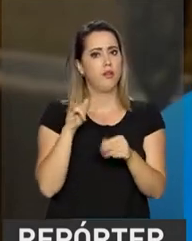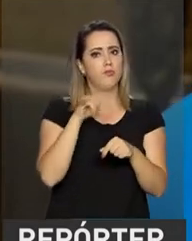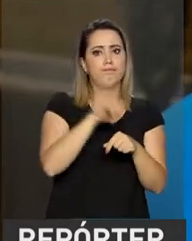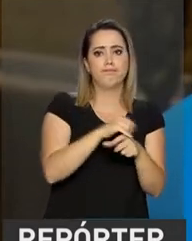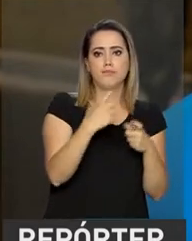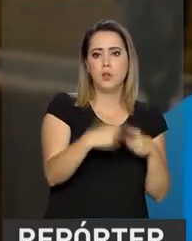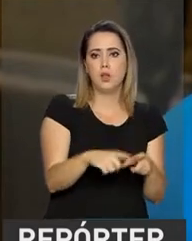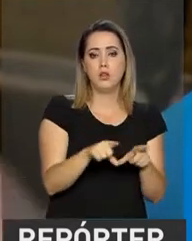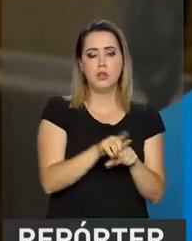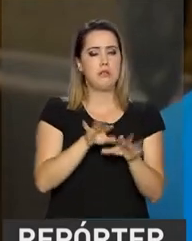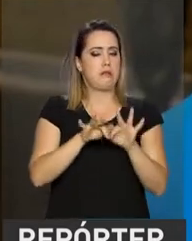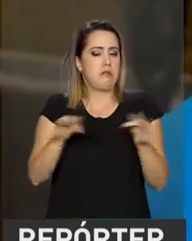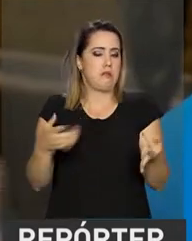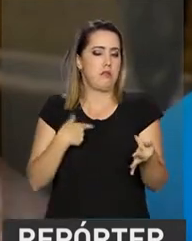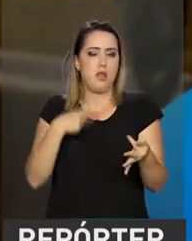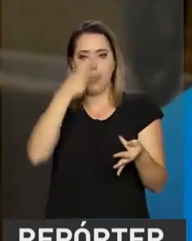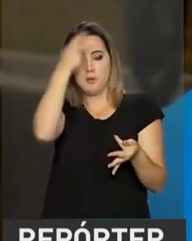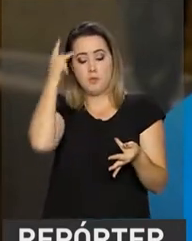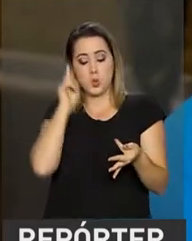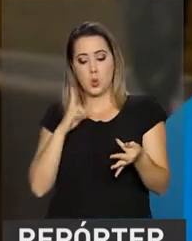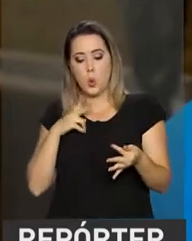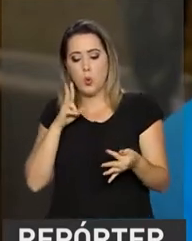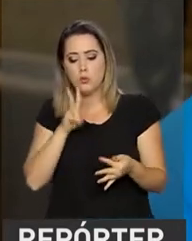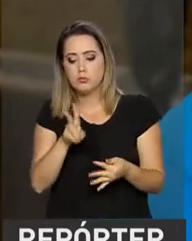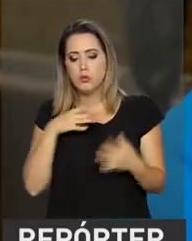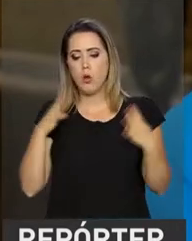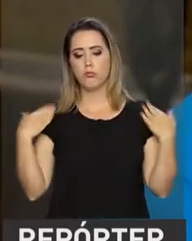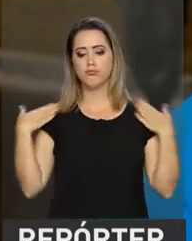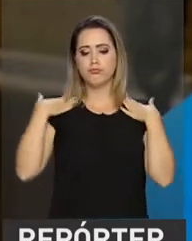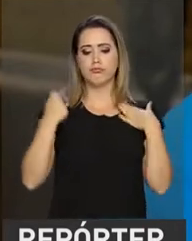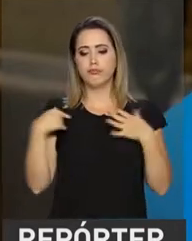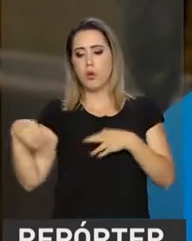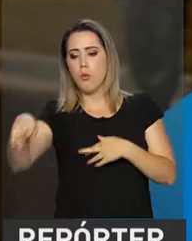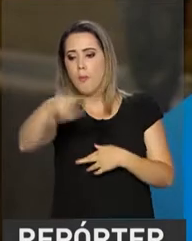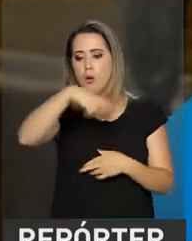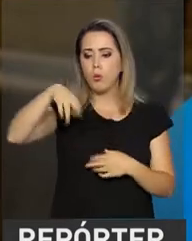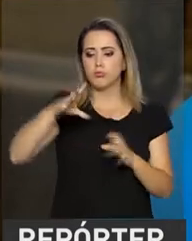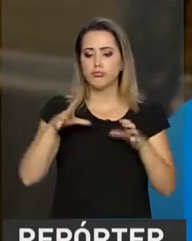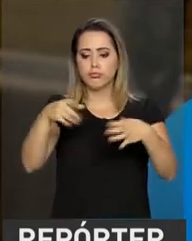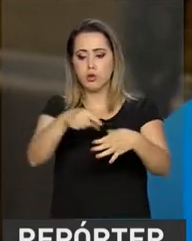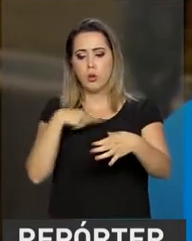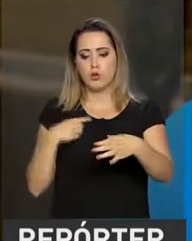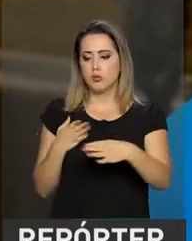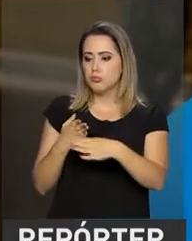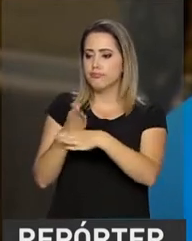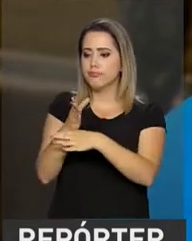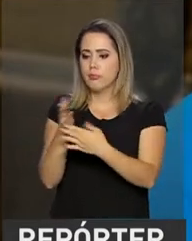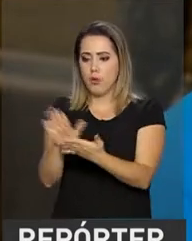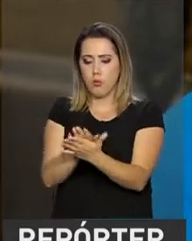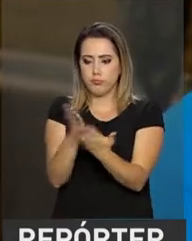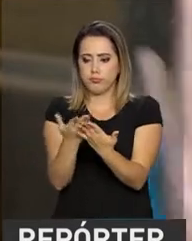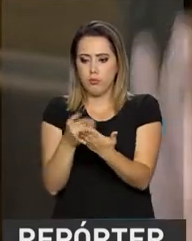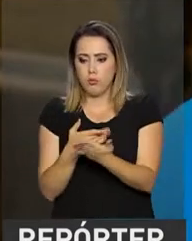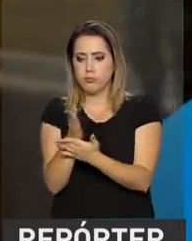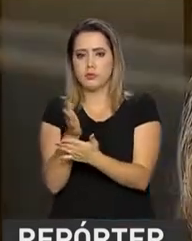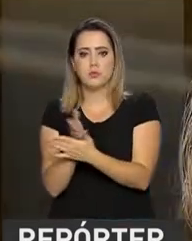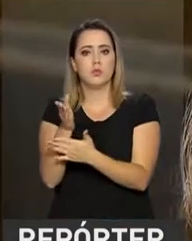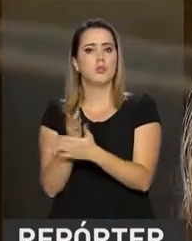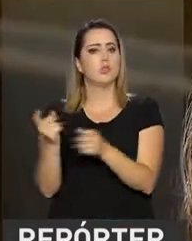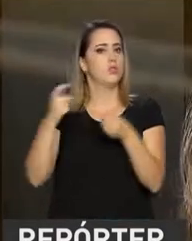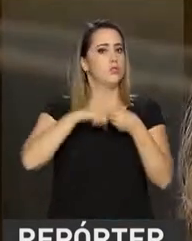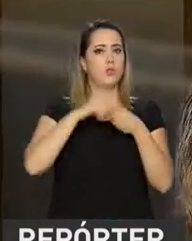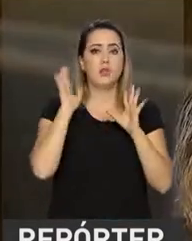E foi muito simples. Quando o piloto desceu, foi conversar com a gente, reuniu todo mundo, pegou os passaportes, e nós entramos automaticamente no avião e viemos.